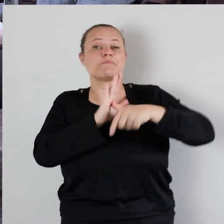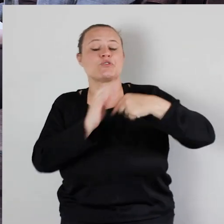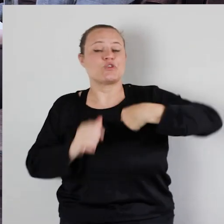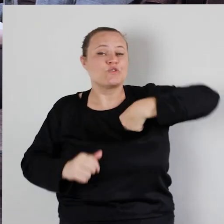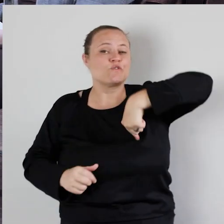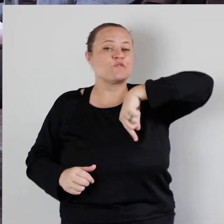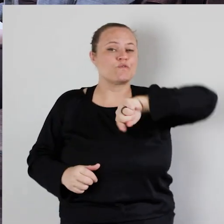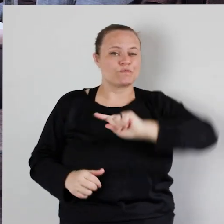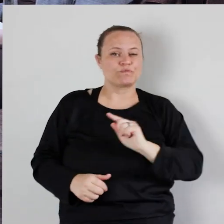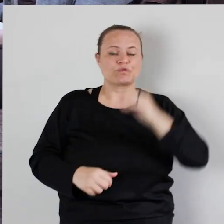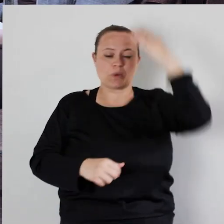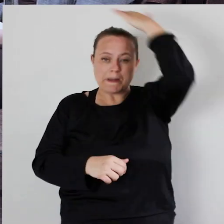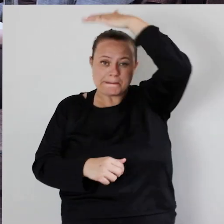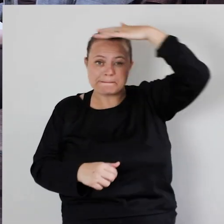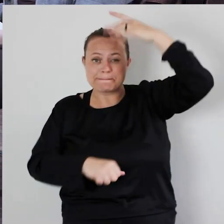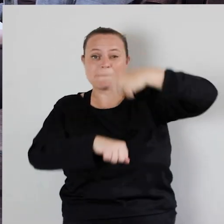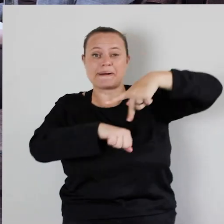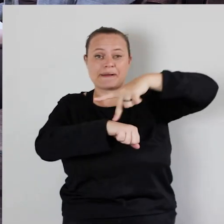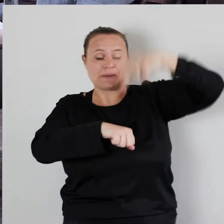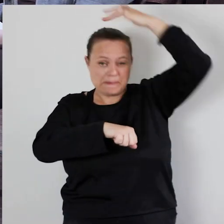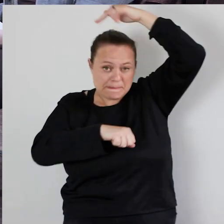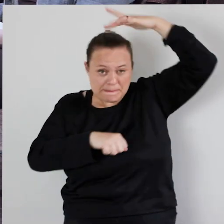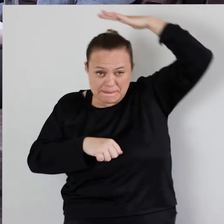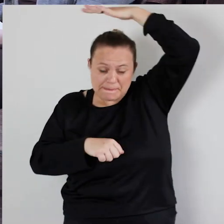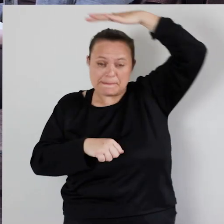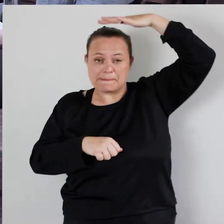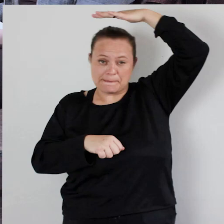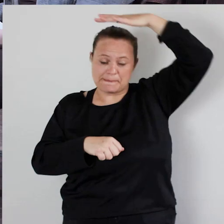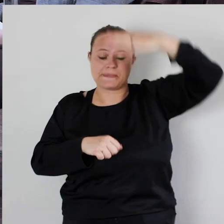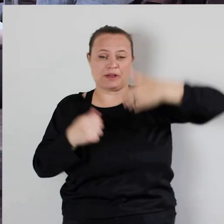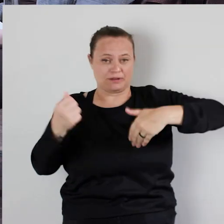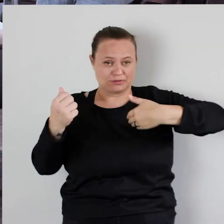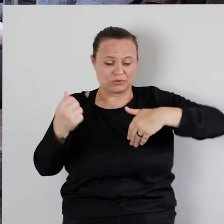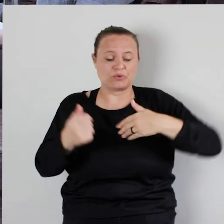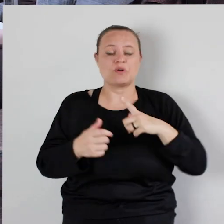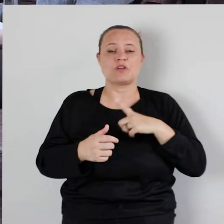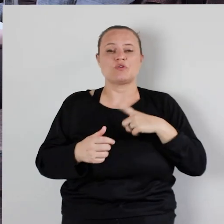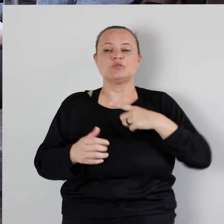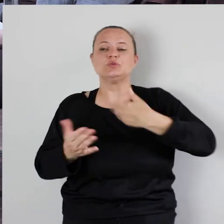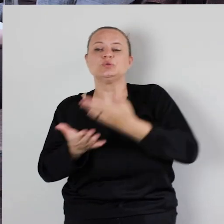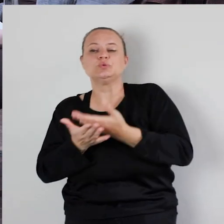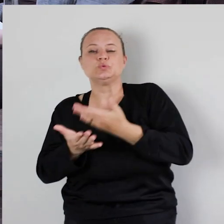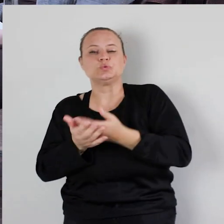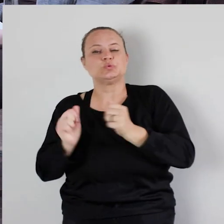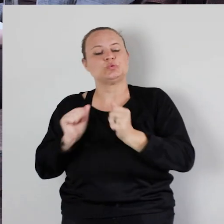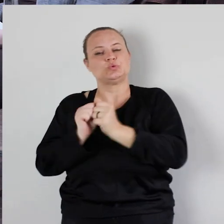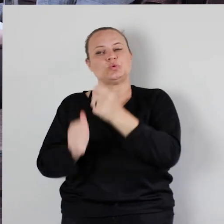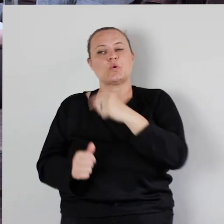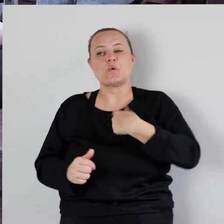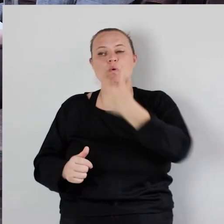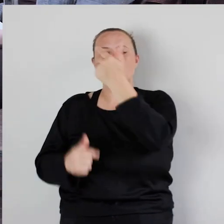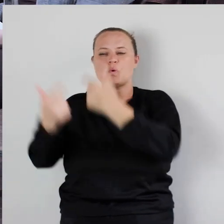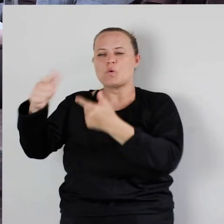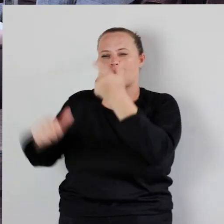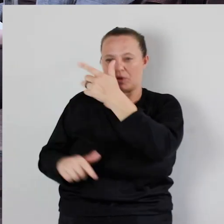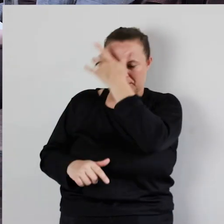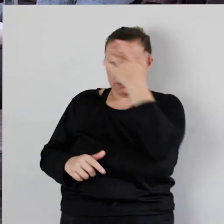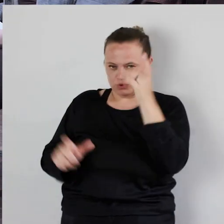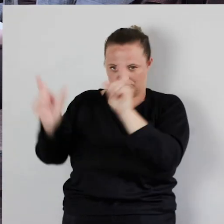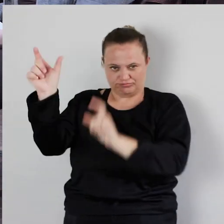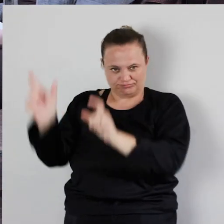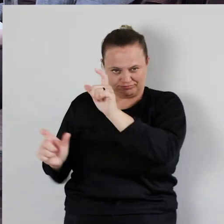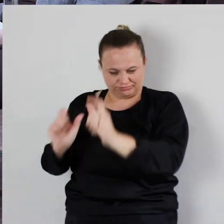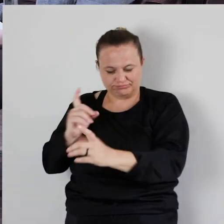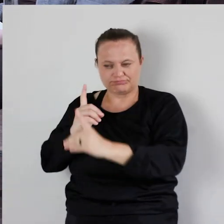experiências deles, e depois no México, com a Universidade Autônoma Metropolitana do México, com o Nestor Canclini e